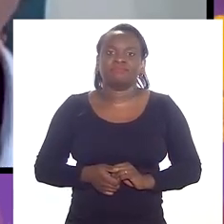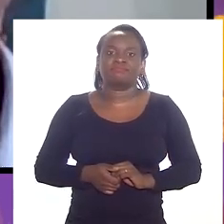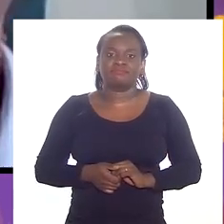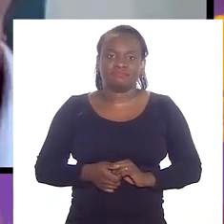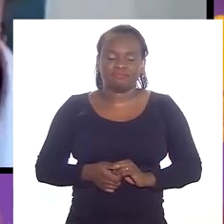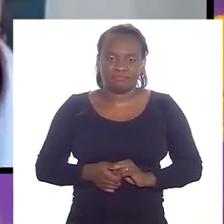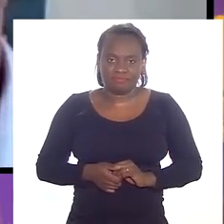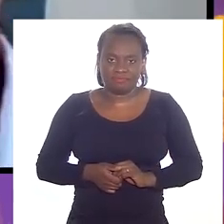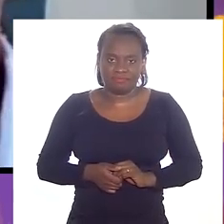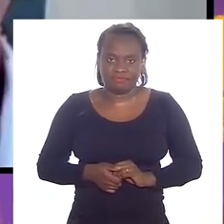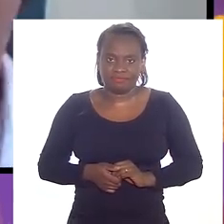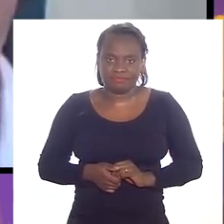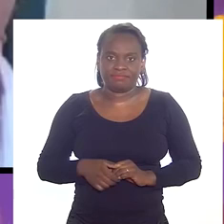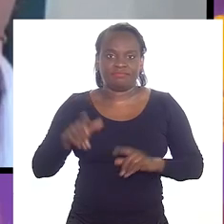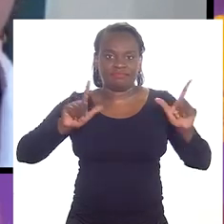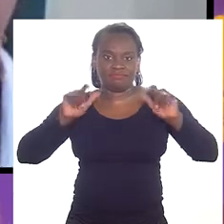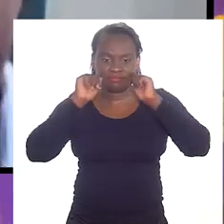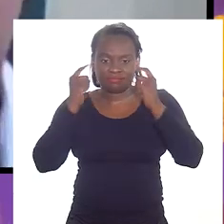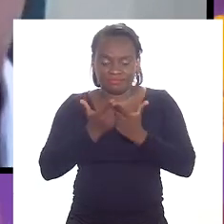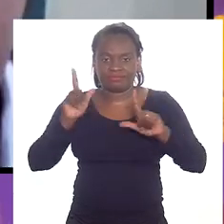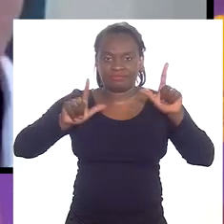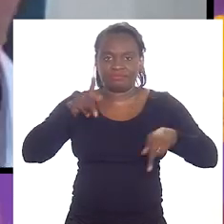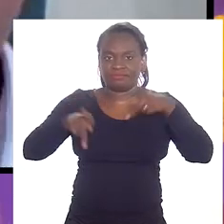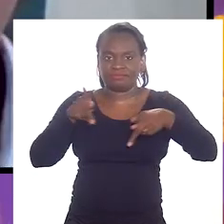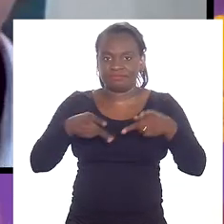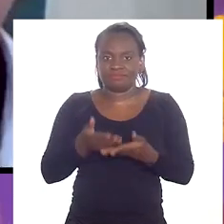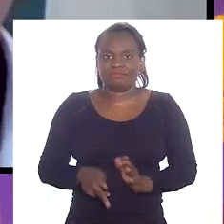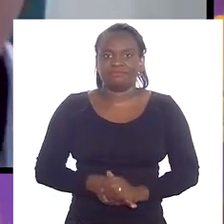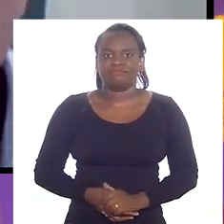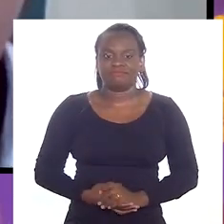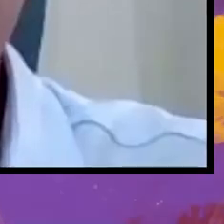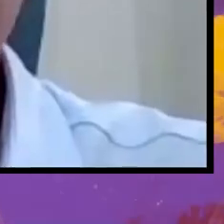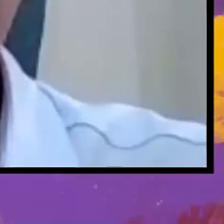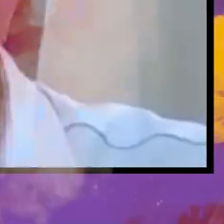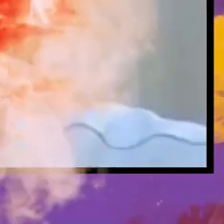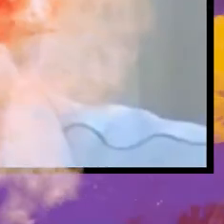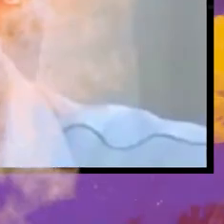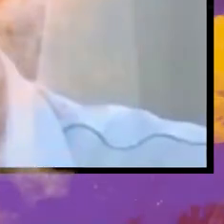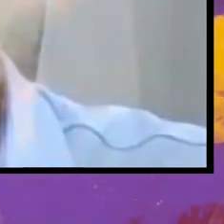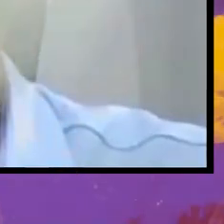www.alerj.rj.gov.br. TV Alerj, o canal do povo.